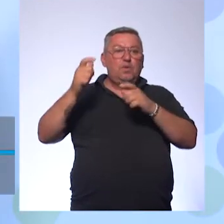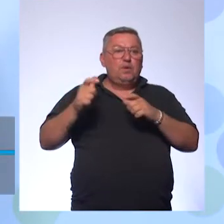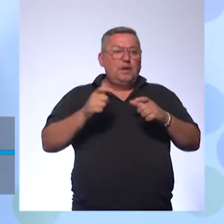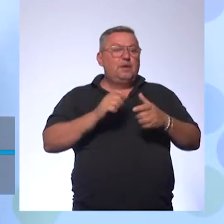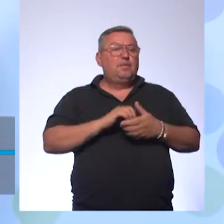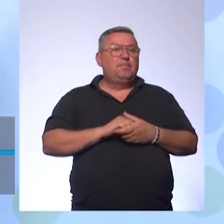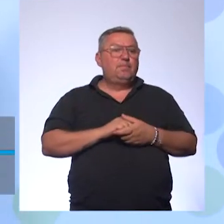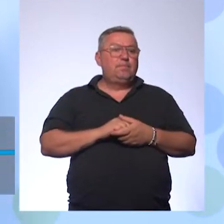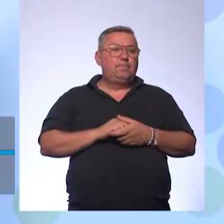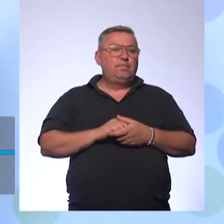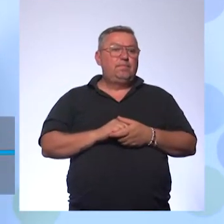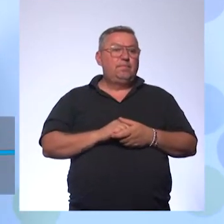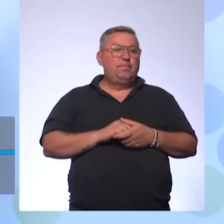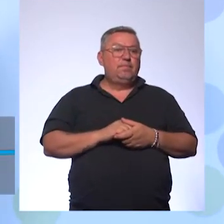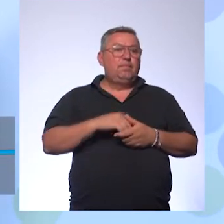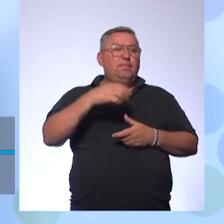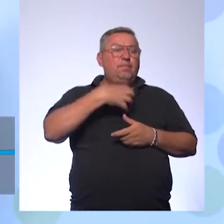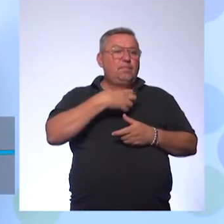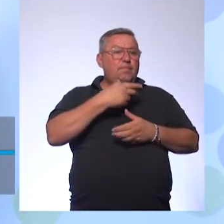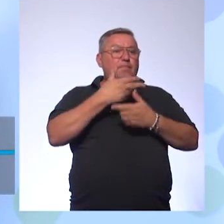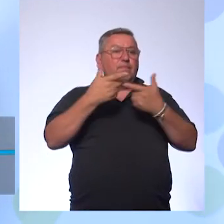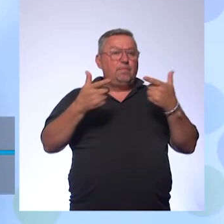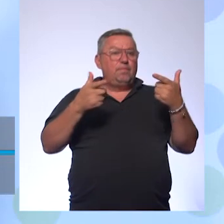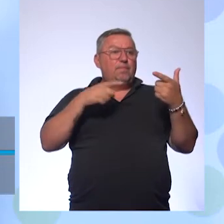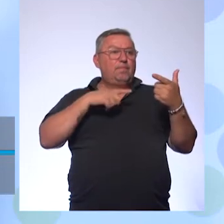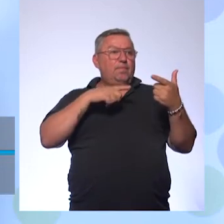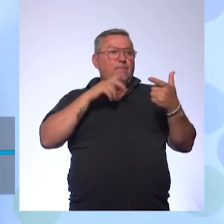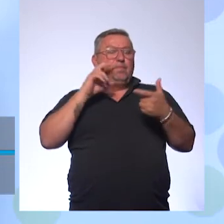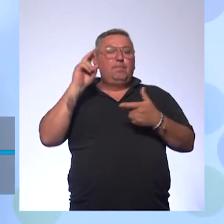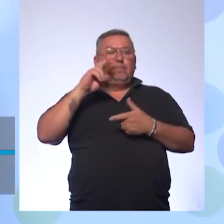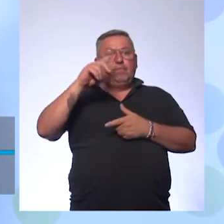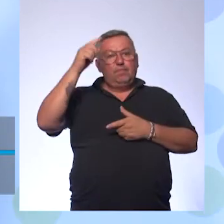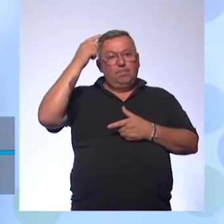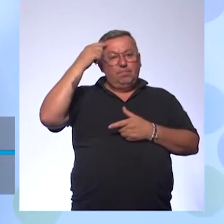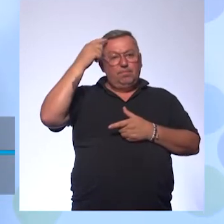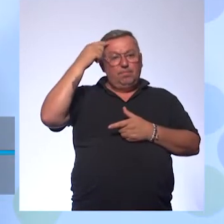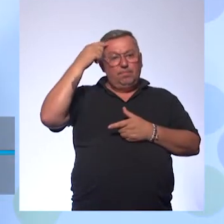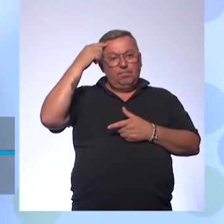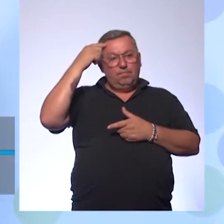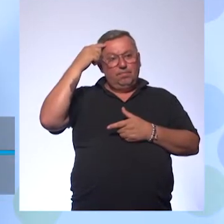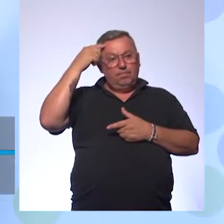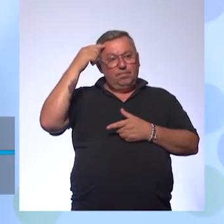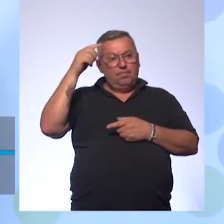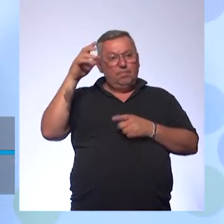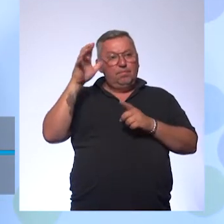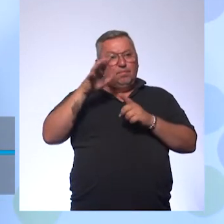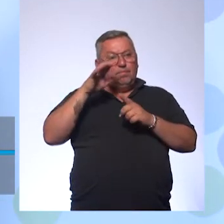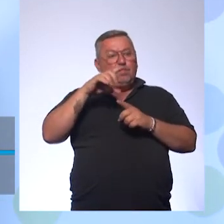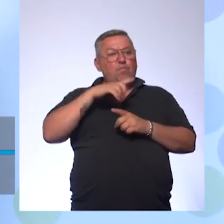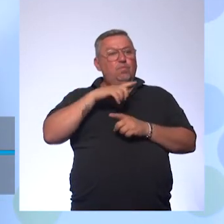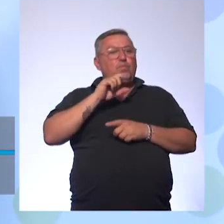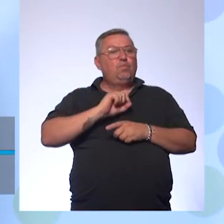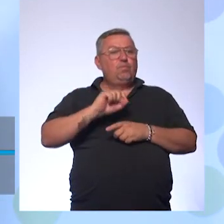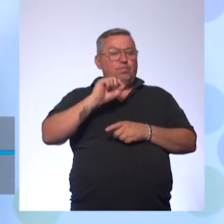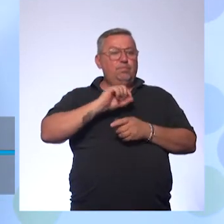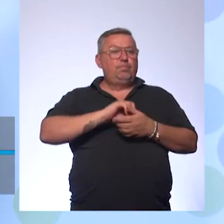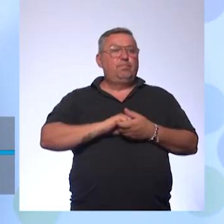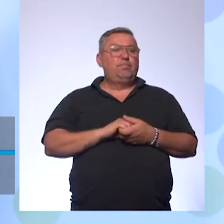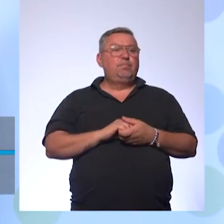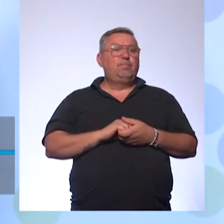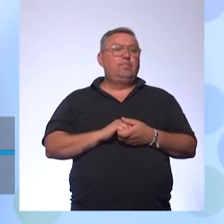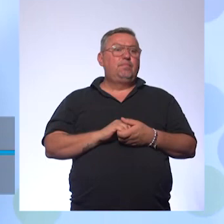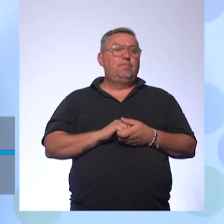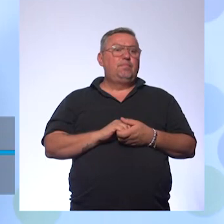tem bastante sorveteria também e tem muito lugar também que vende Bauru. É uma disputa lá de qual é o melhor Bauru. Eu já experimentei quase